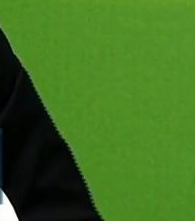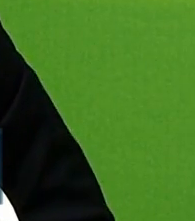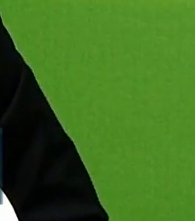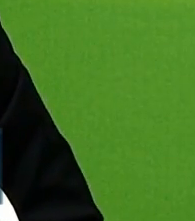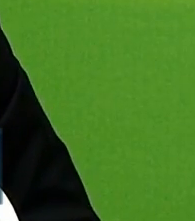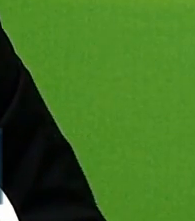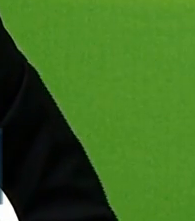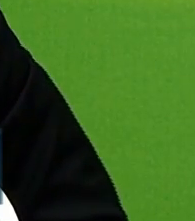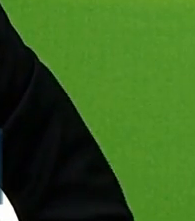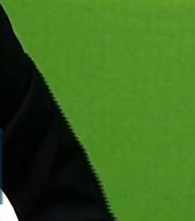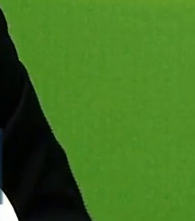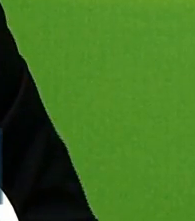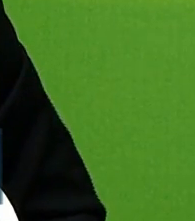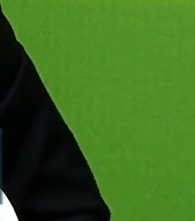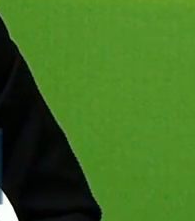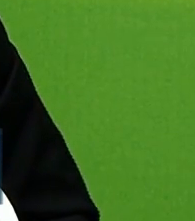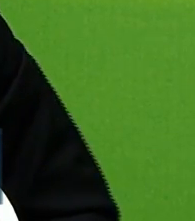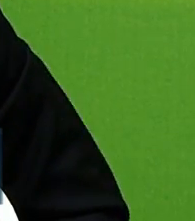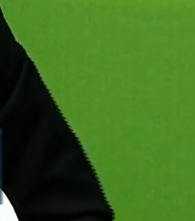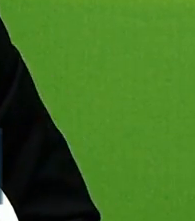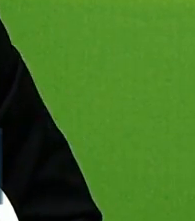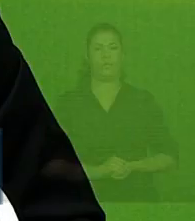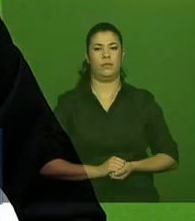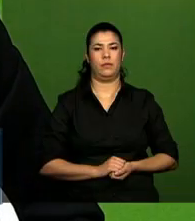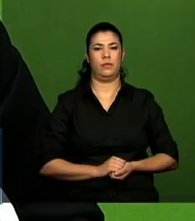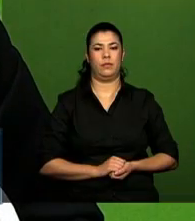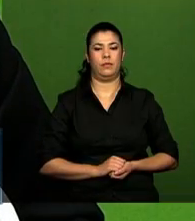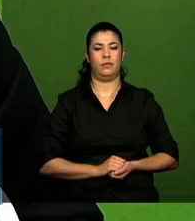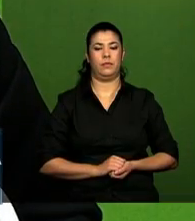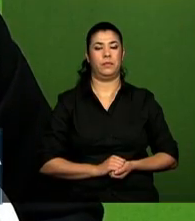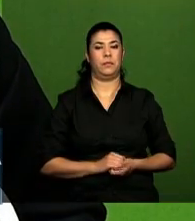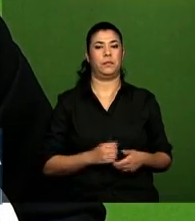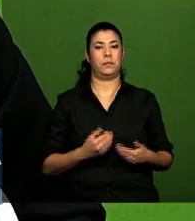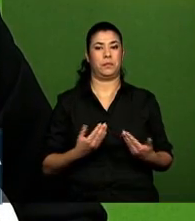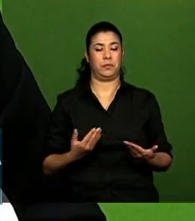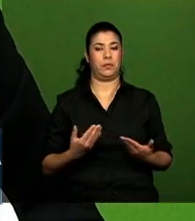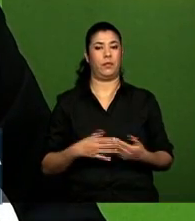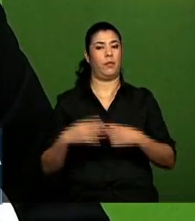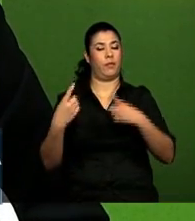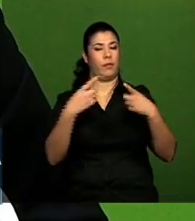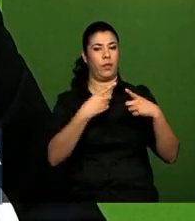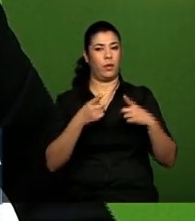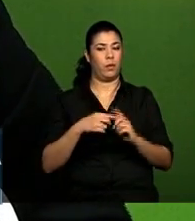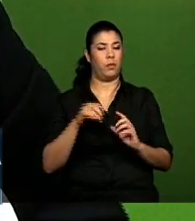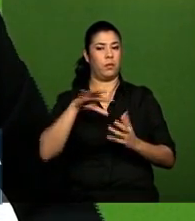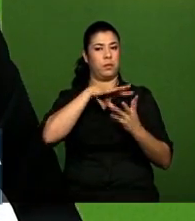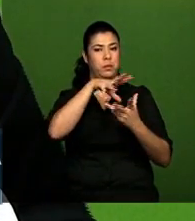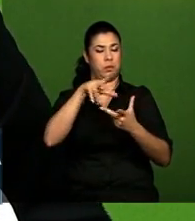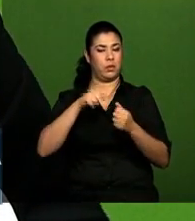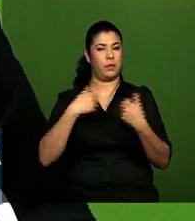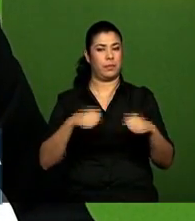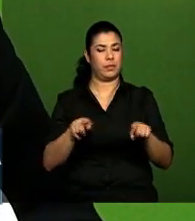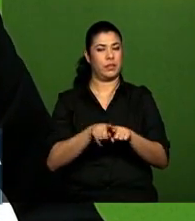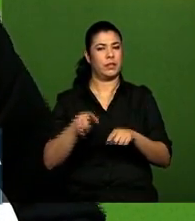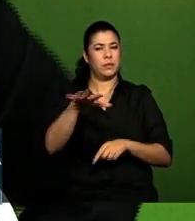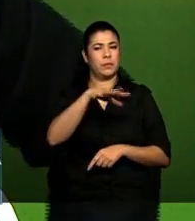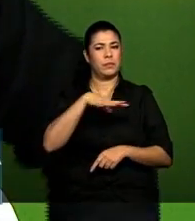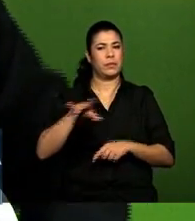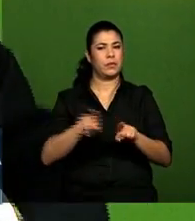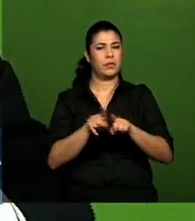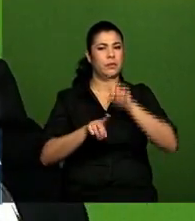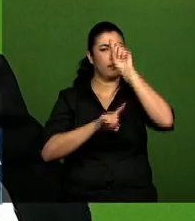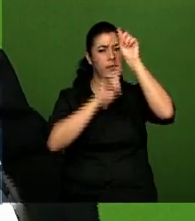as políticas internacionais devem estar acompanhadas de políticas também de espaços Democráticos